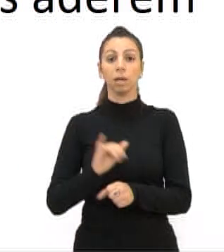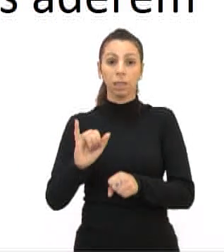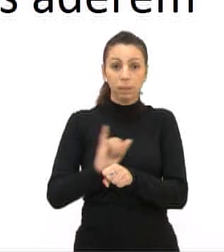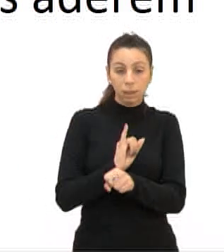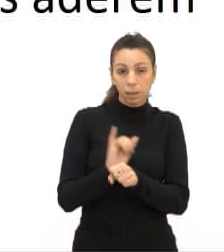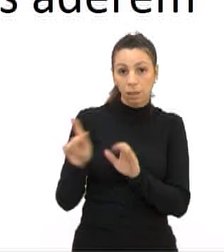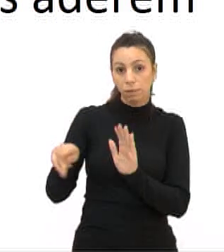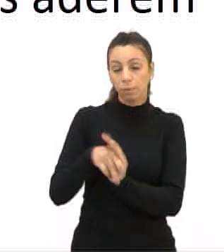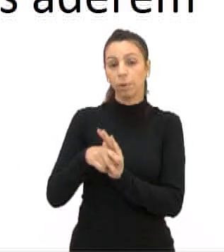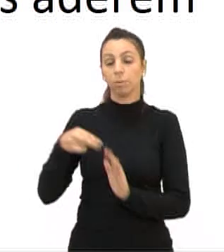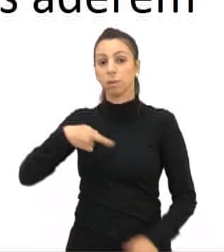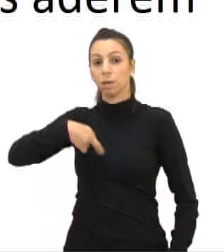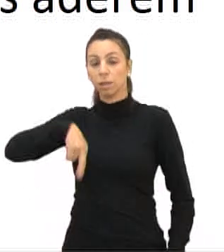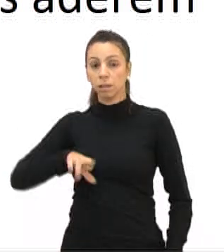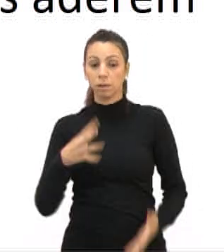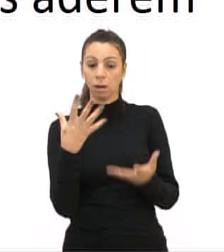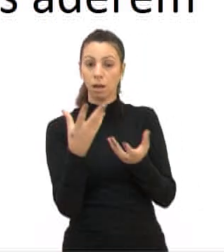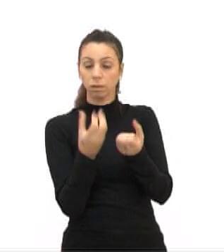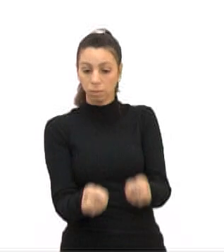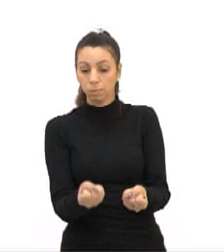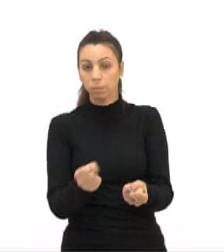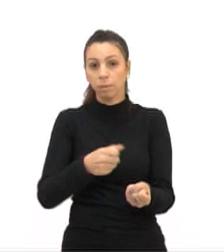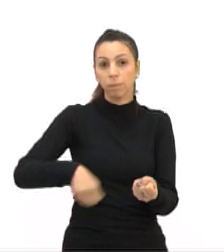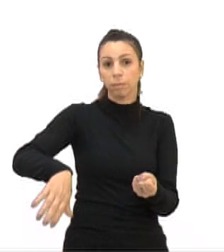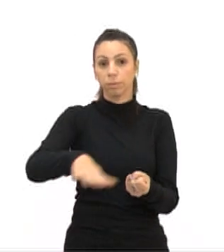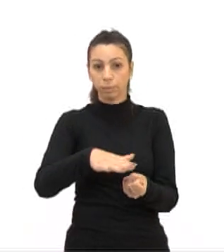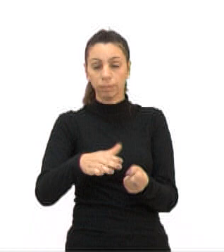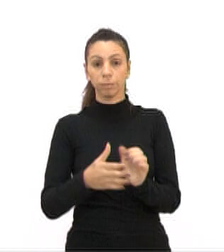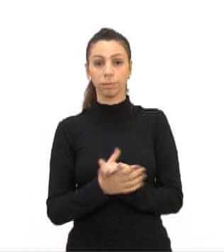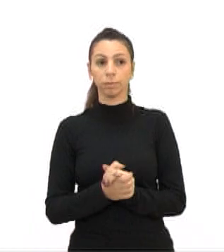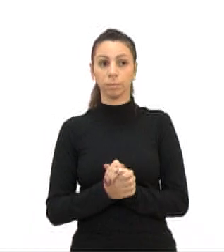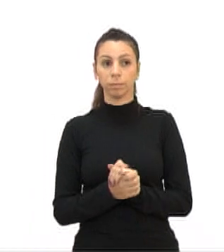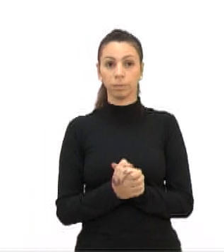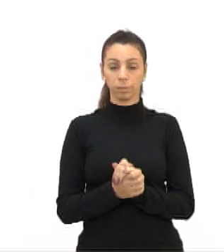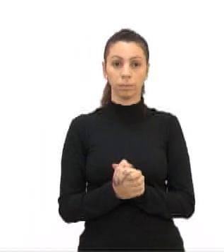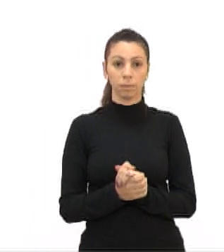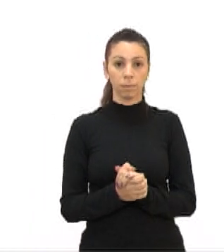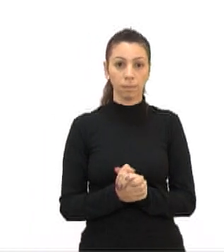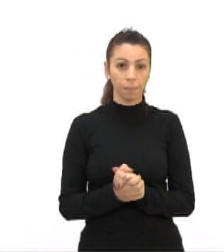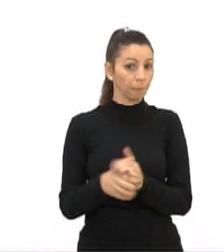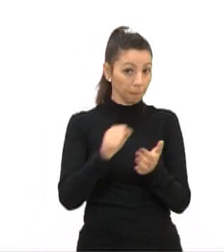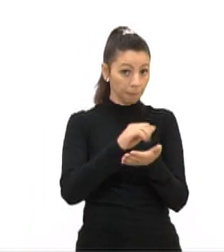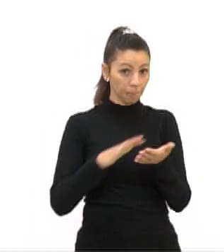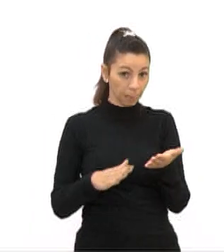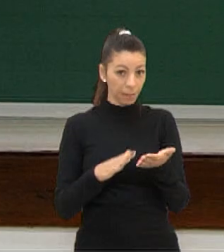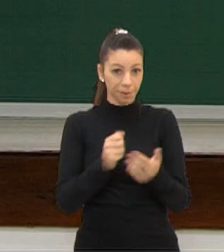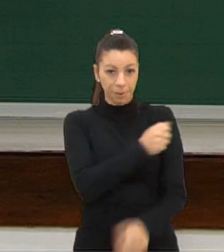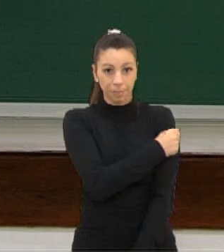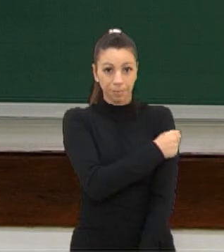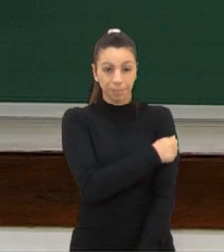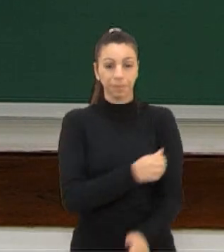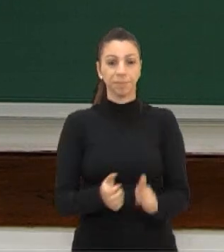a aderem. Beleza? Vamos lá então fazer uma atividade, alunos?